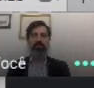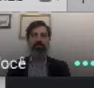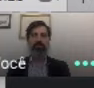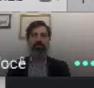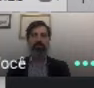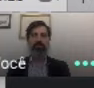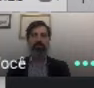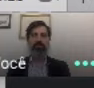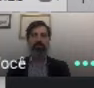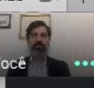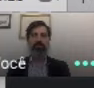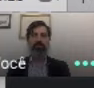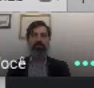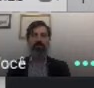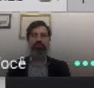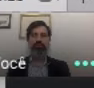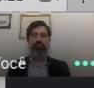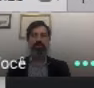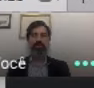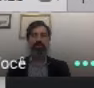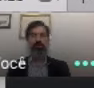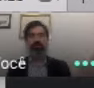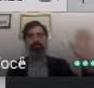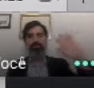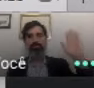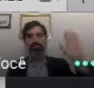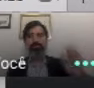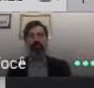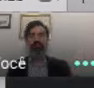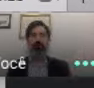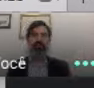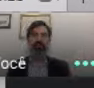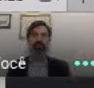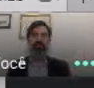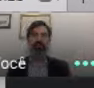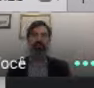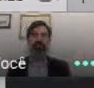para frente algumas parcerias. Era isso. Obrigado, boa noite, até a próxima.